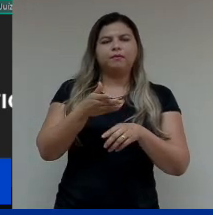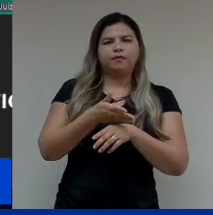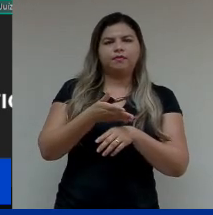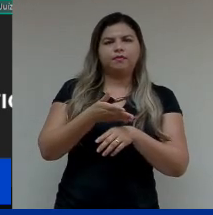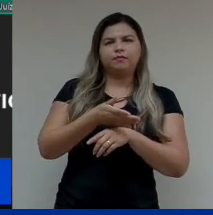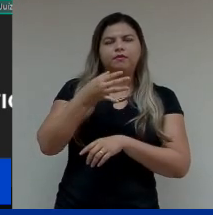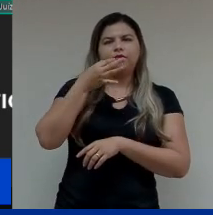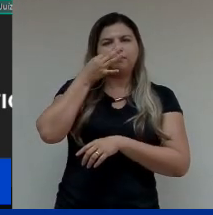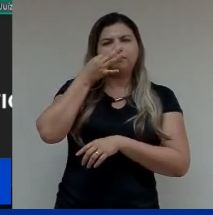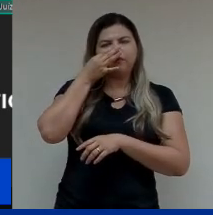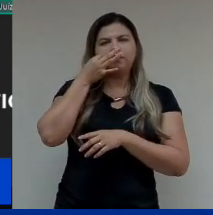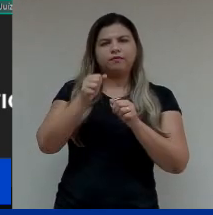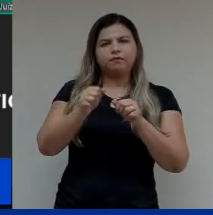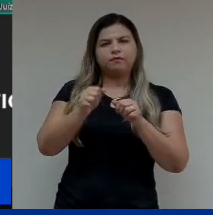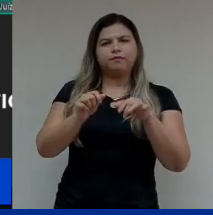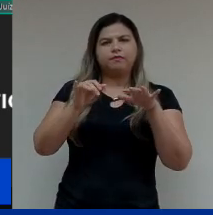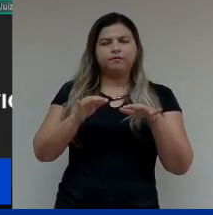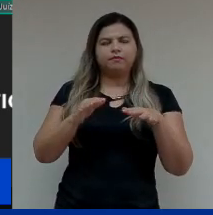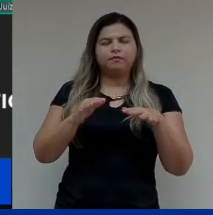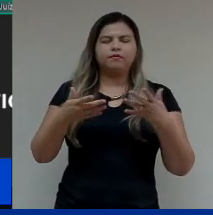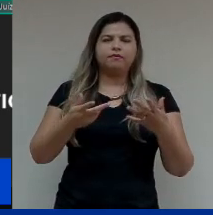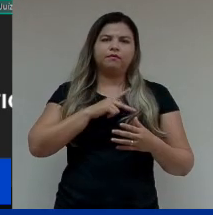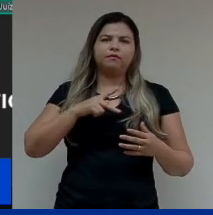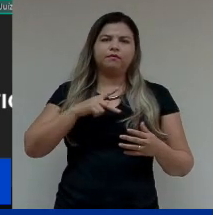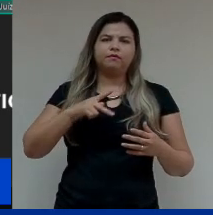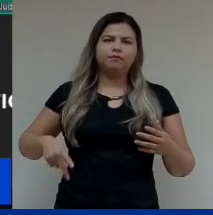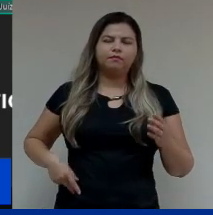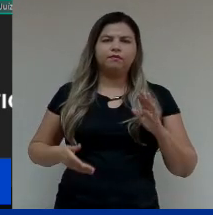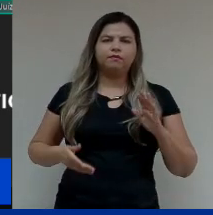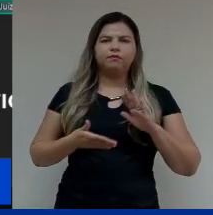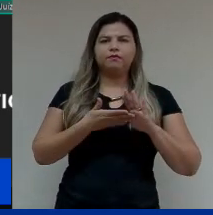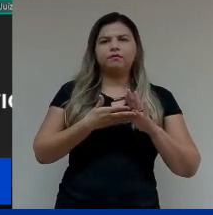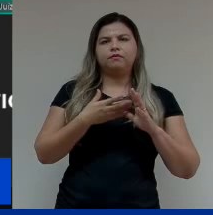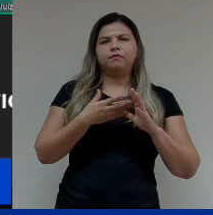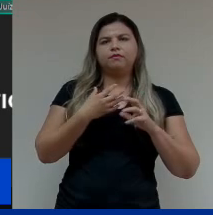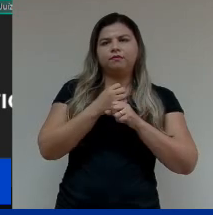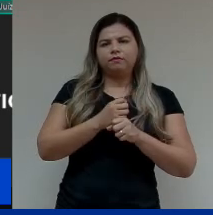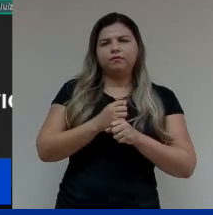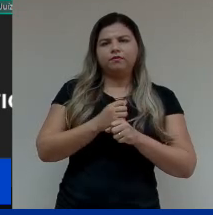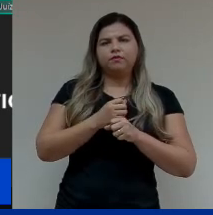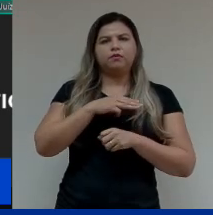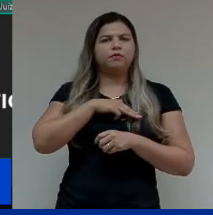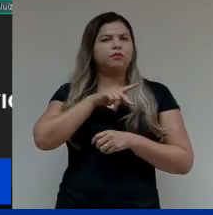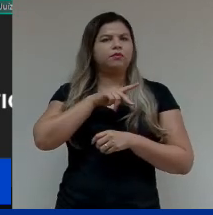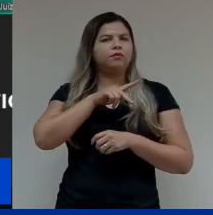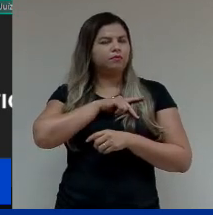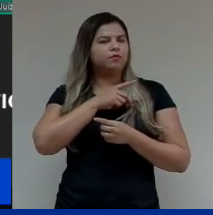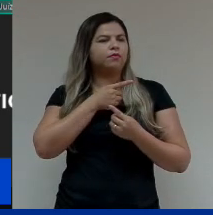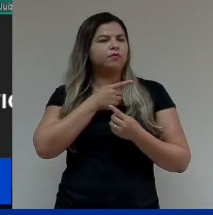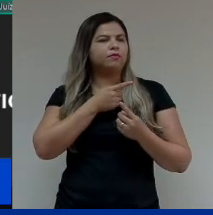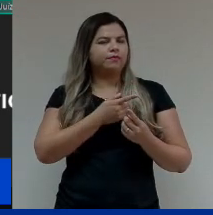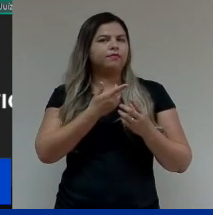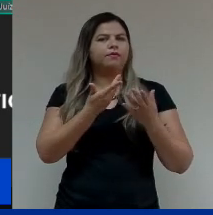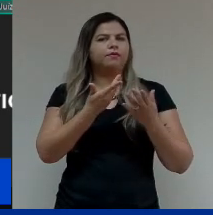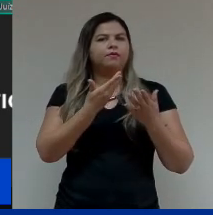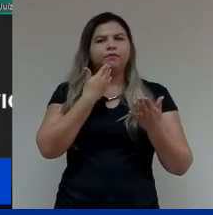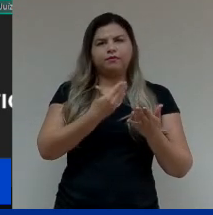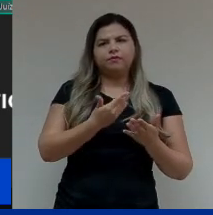Senhor presidente, trata-se de embargo de declaração oposto pelo Ministério Público Eleitoral em face do